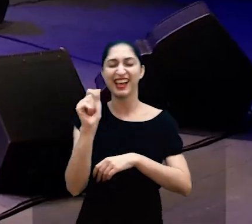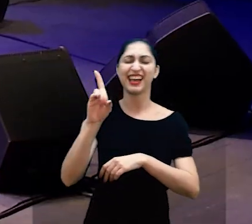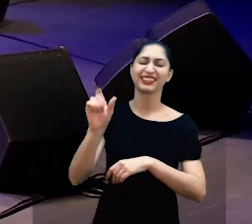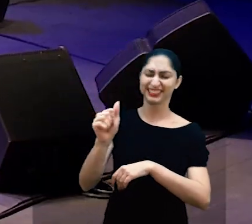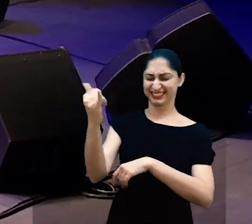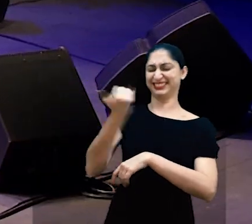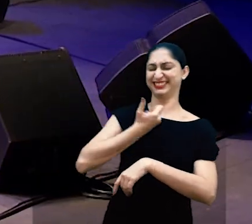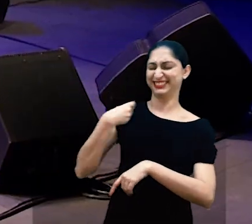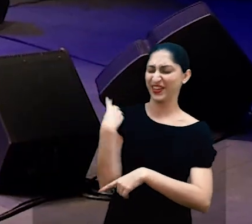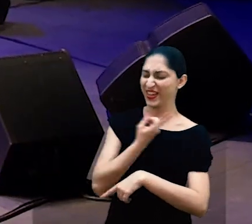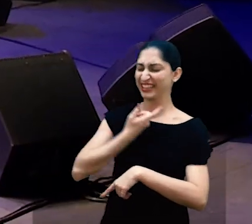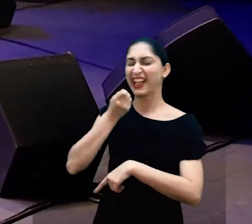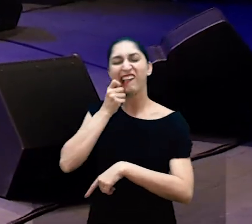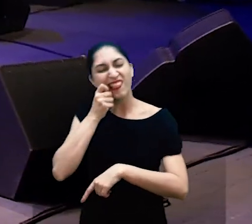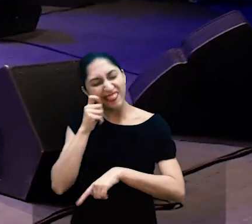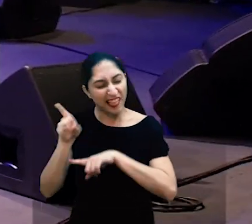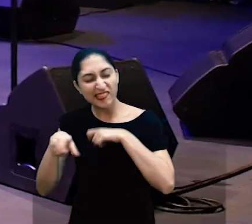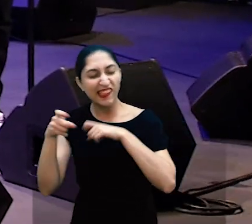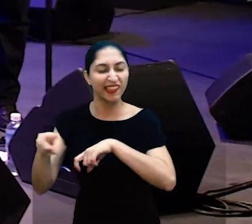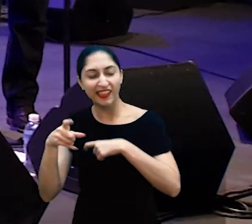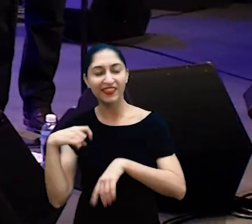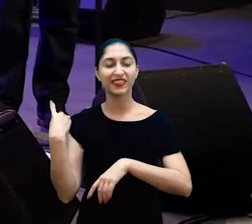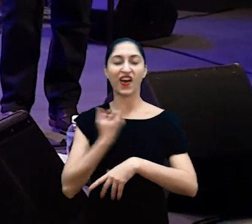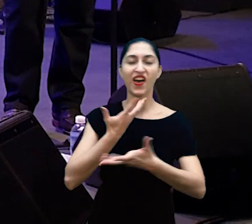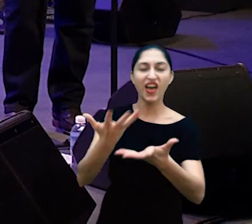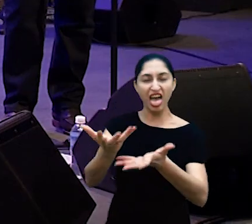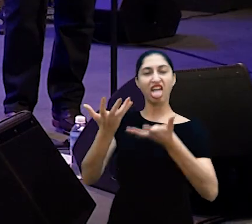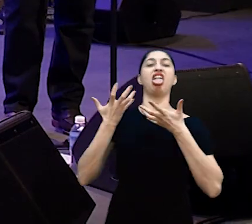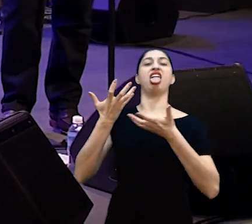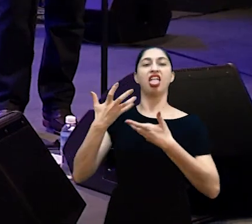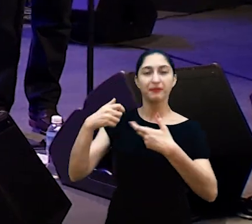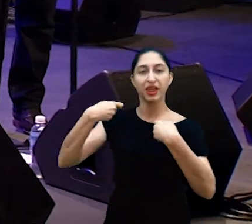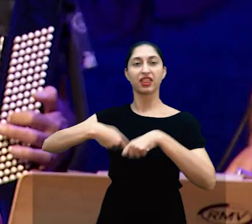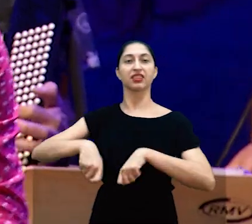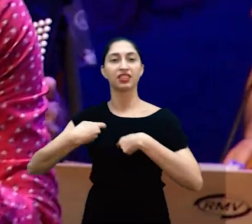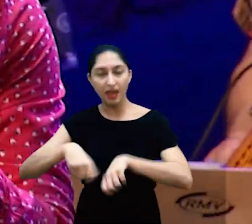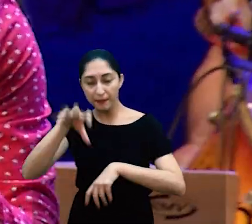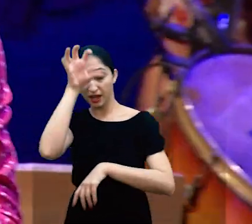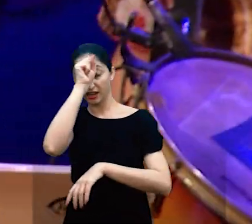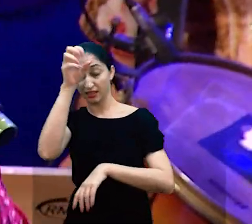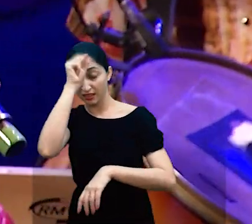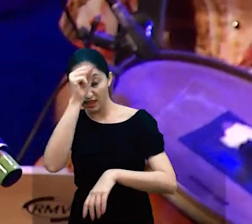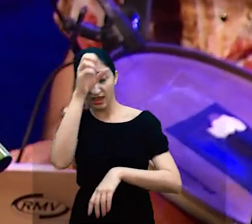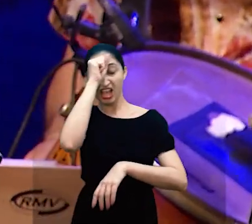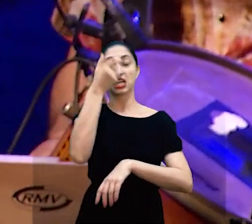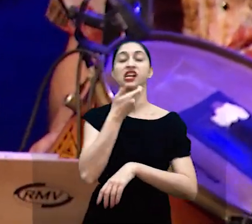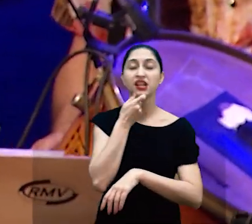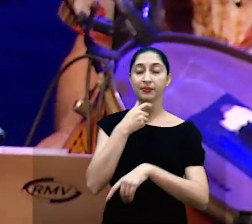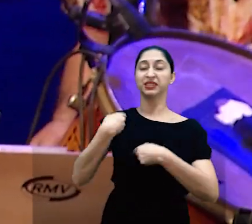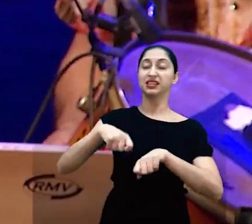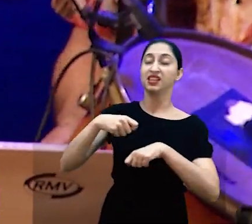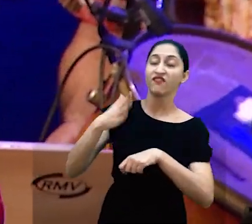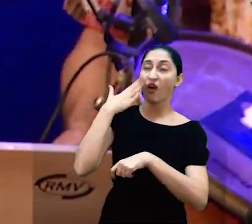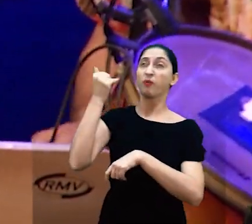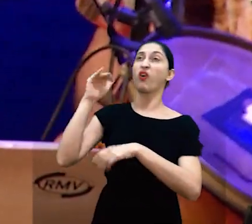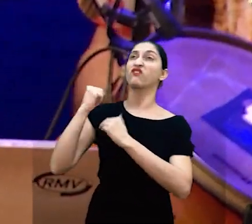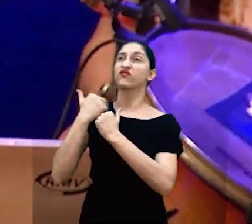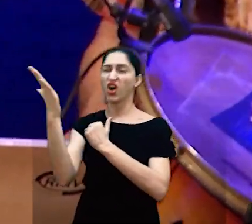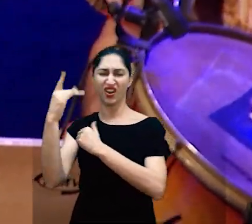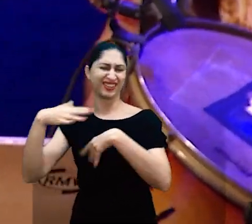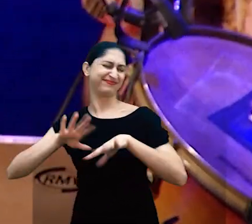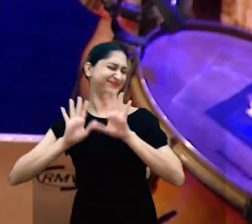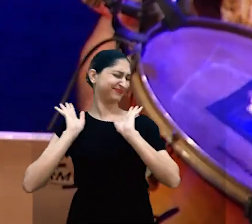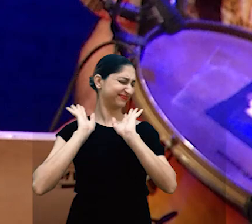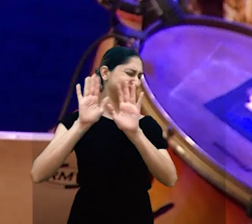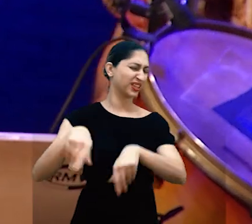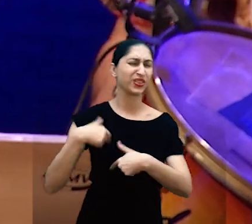é caipira, que nós tem de aprender inglês, que nós tem de fazer sucesso fora, deixa de